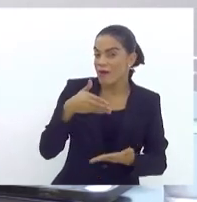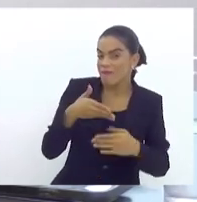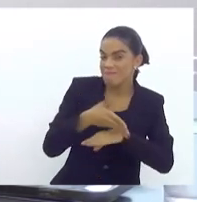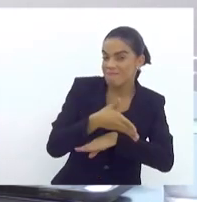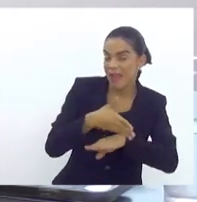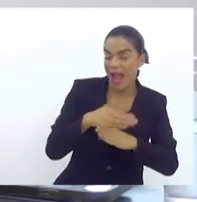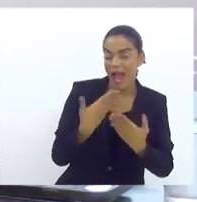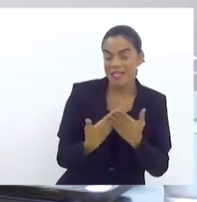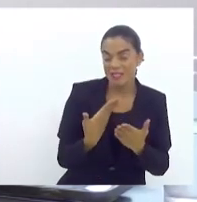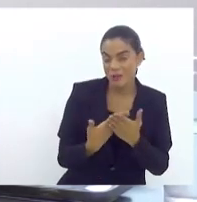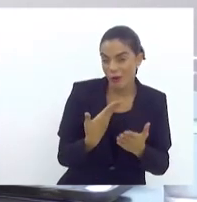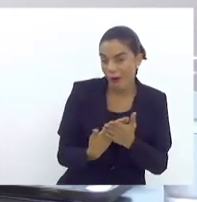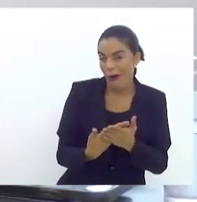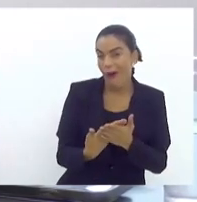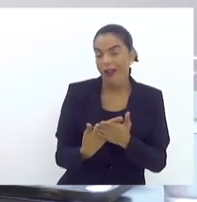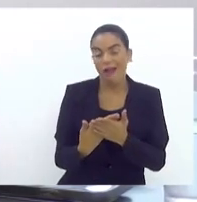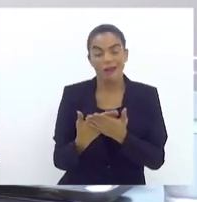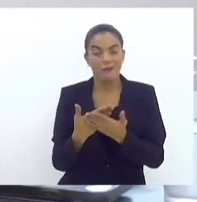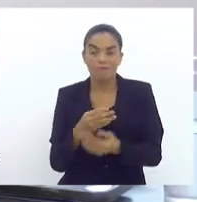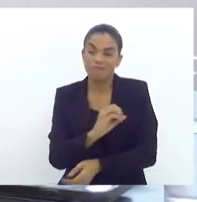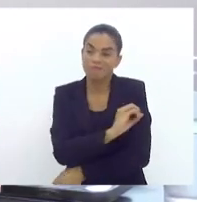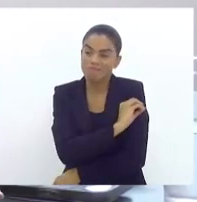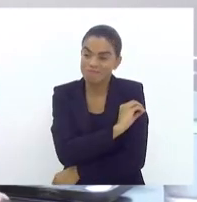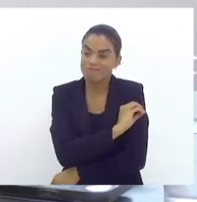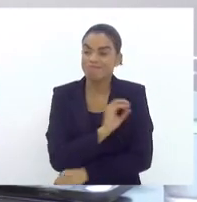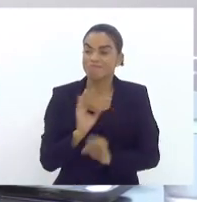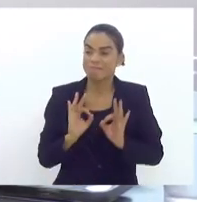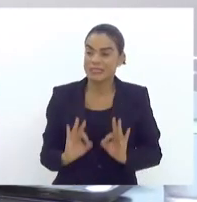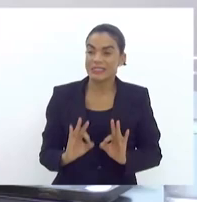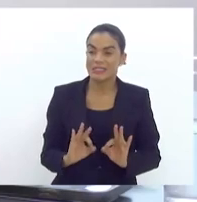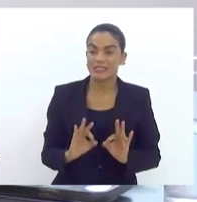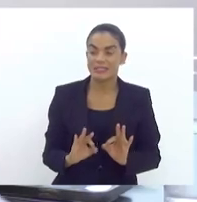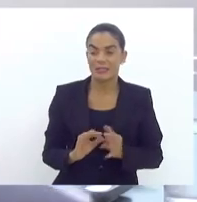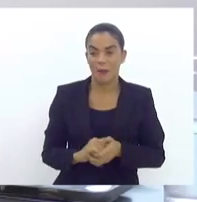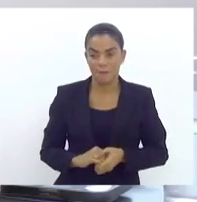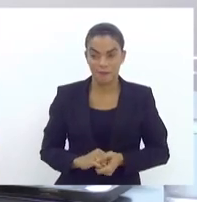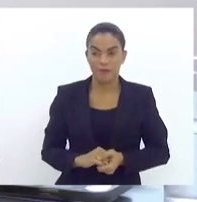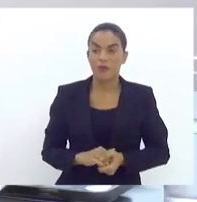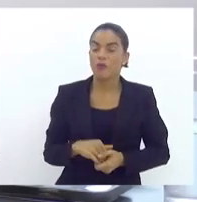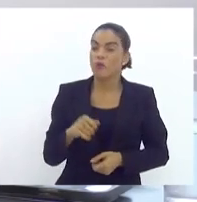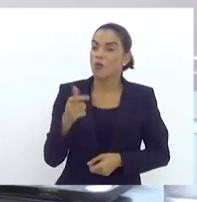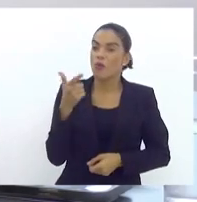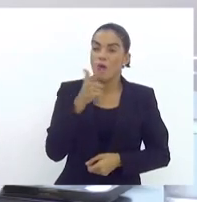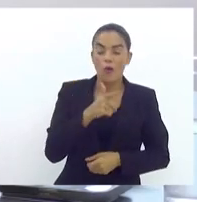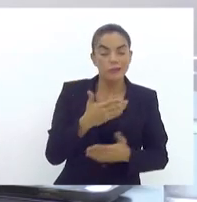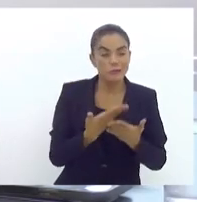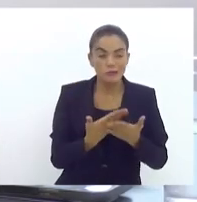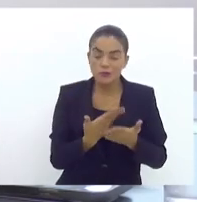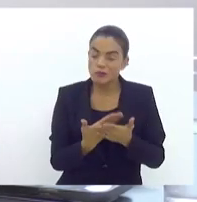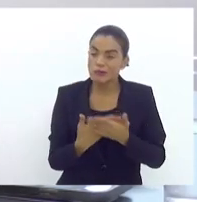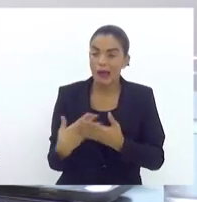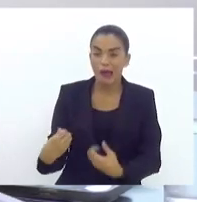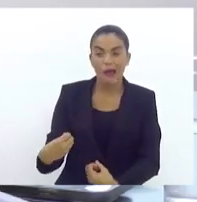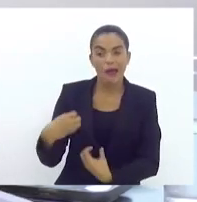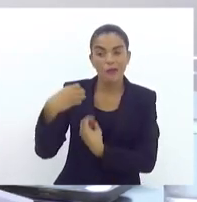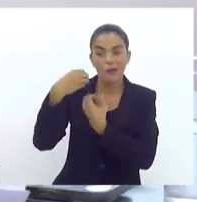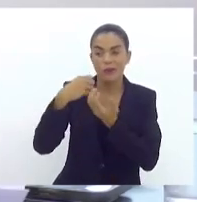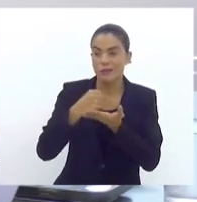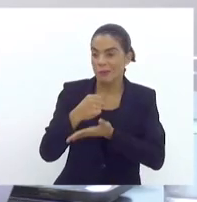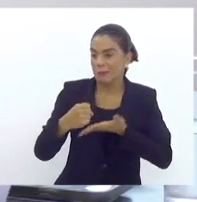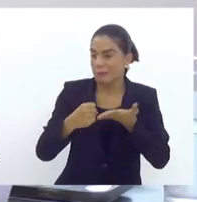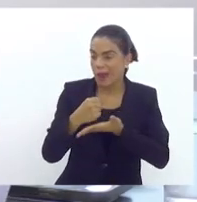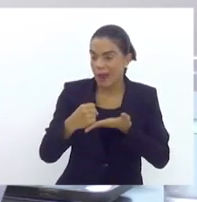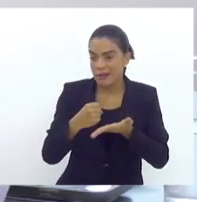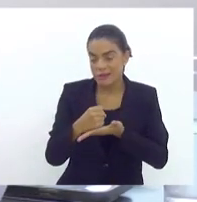que não teve acesso a tanto tanto não teve acesso à educação nem a educação básica né